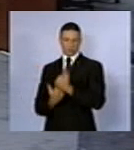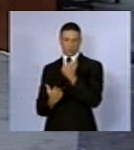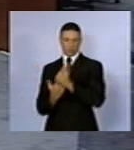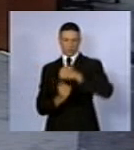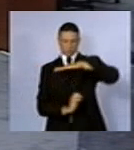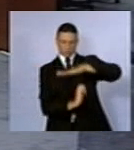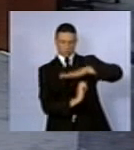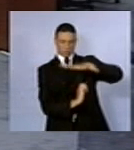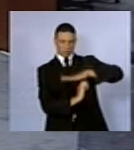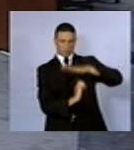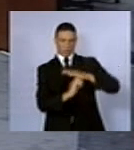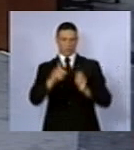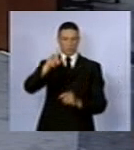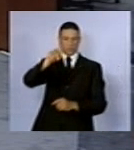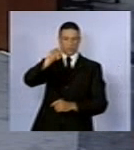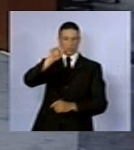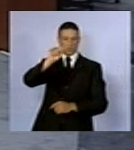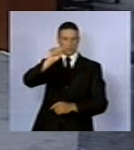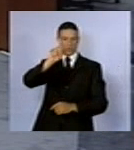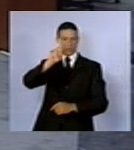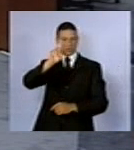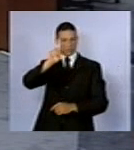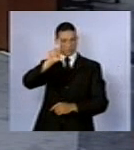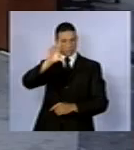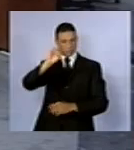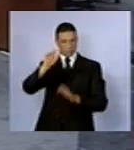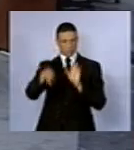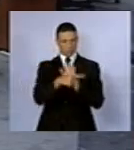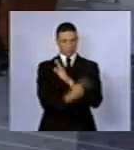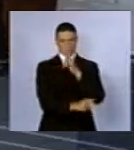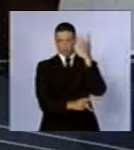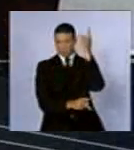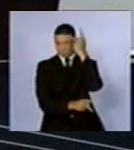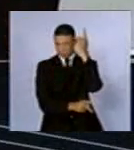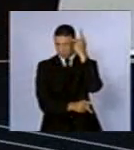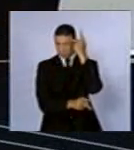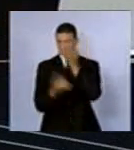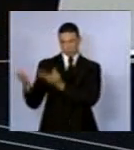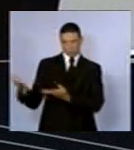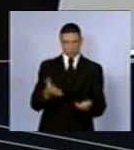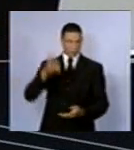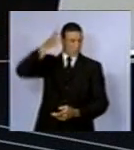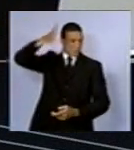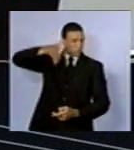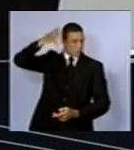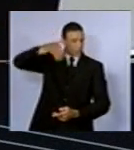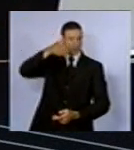Eletropaulo, Metropolitana Eletricidade de São Paulo. Vossa Excelência terá 15 minutos para a sua exposição.